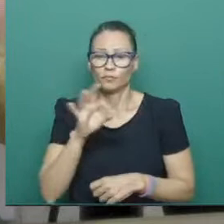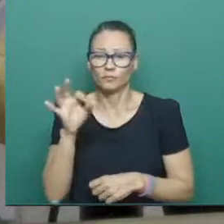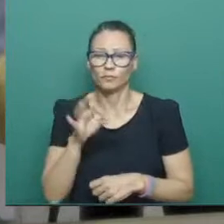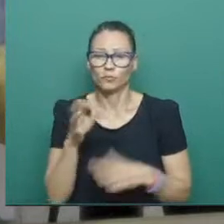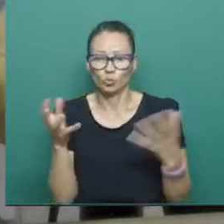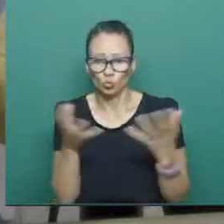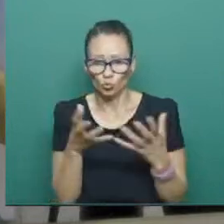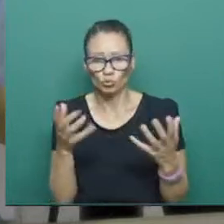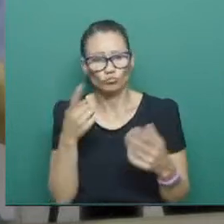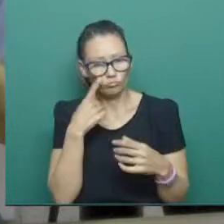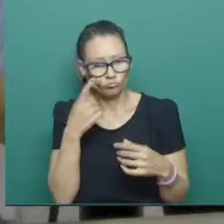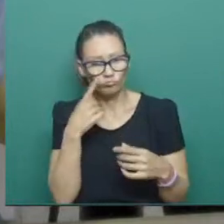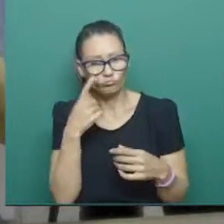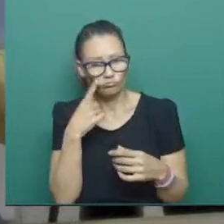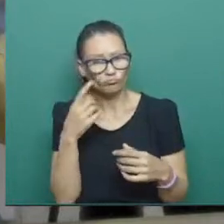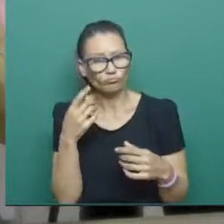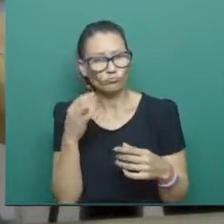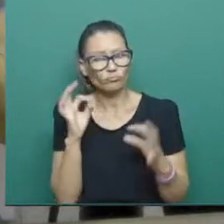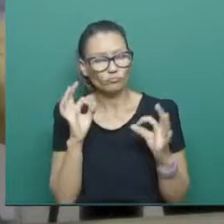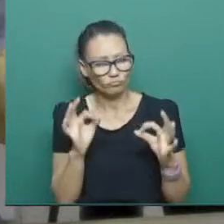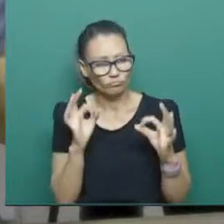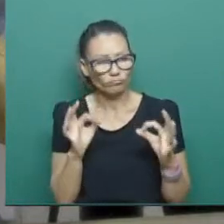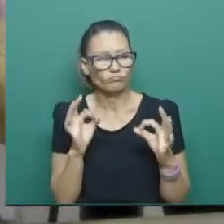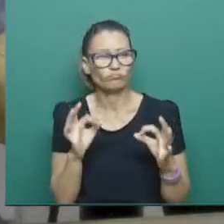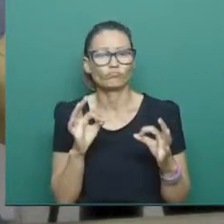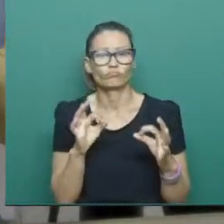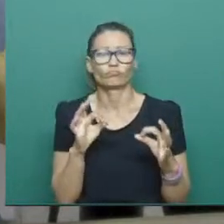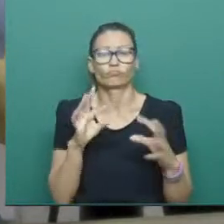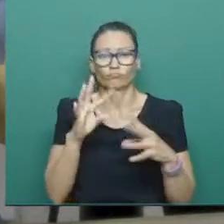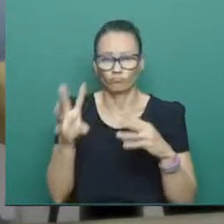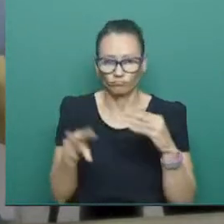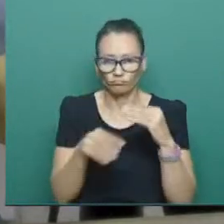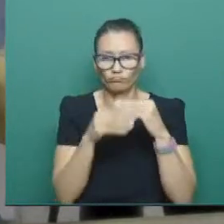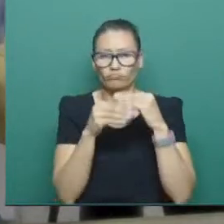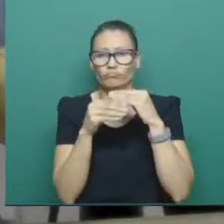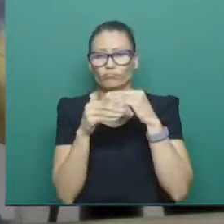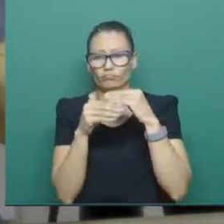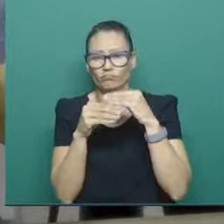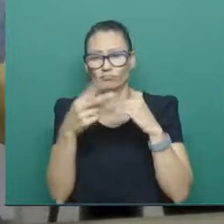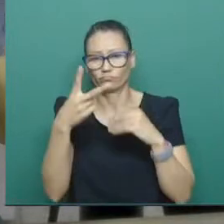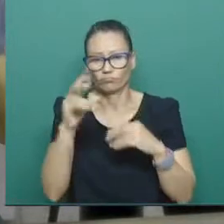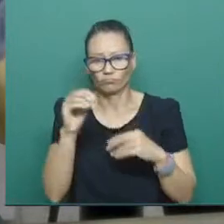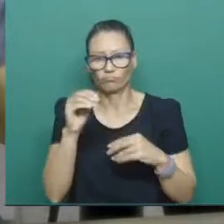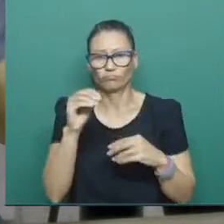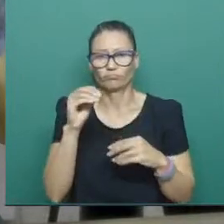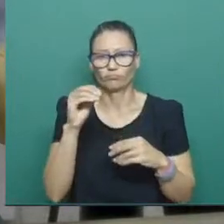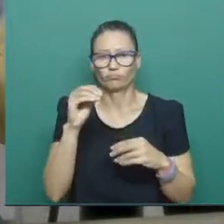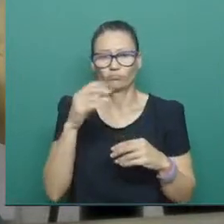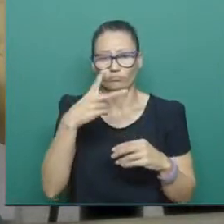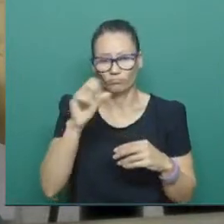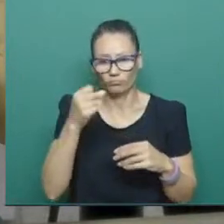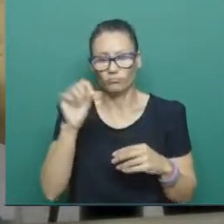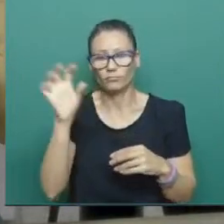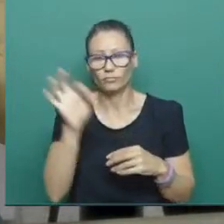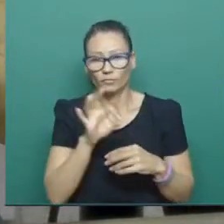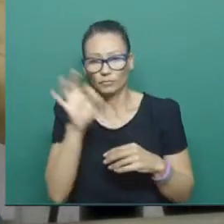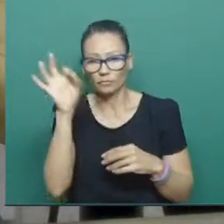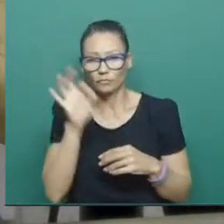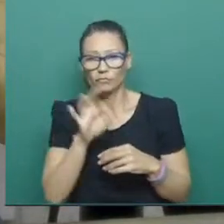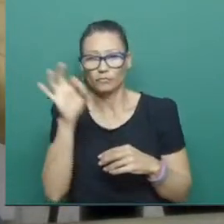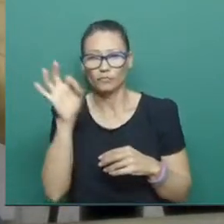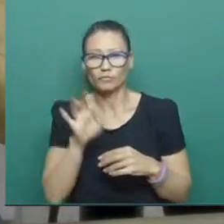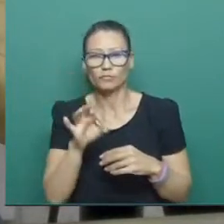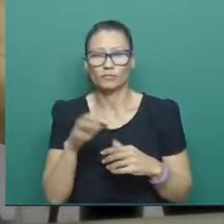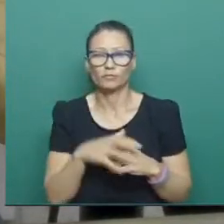sido suplementado, realmente foi suplementado, chegou a suplementado em 28% mais ou menos, mas assim, não